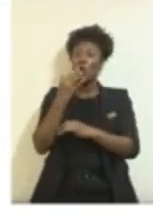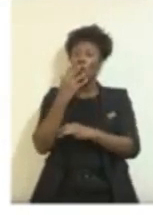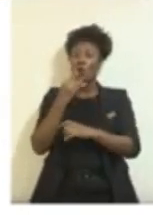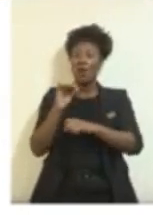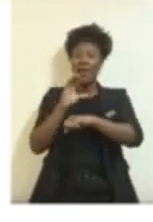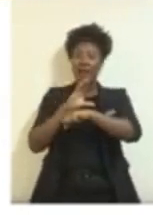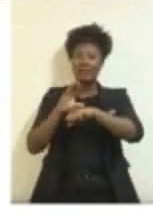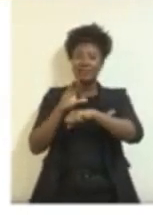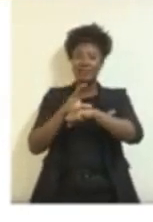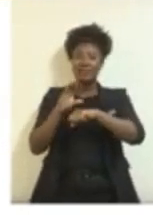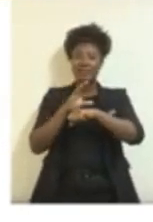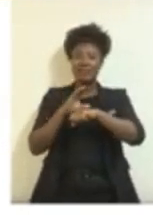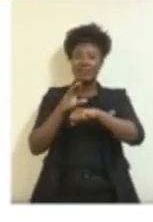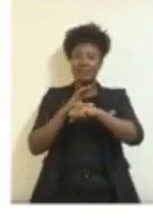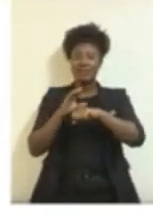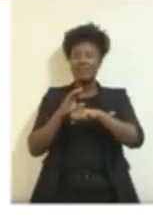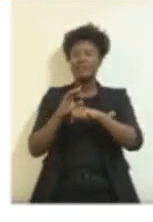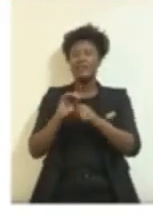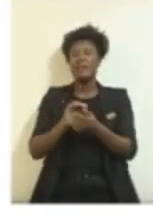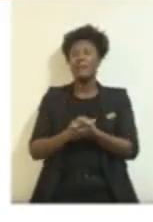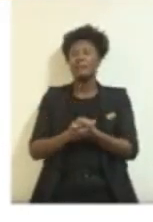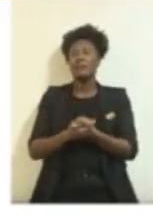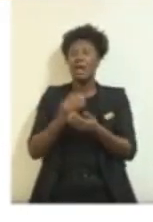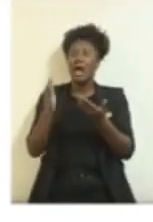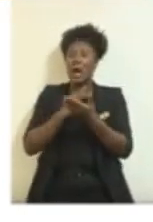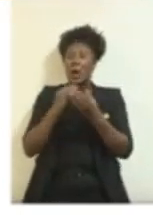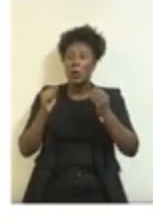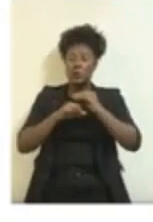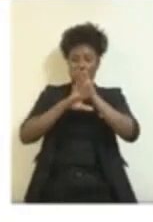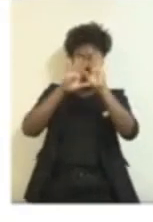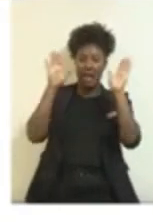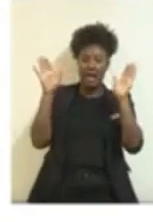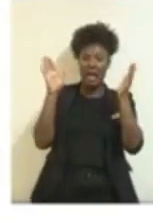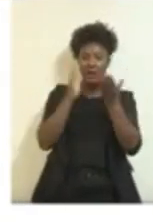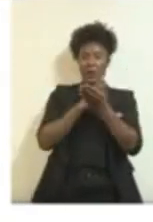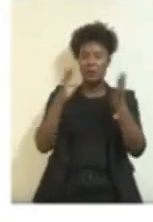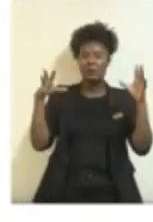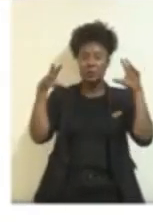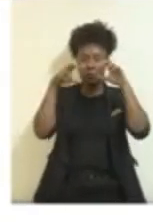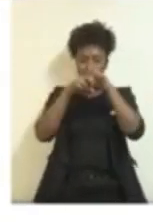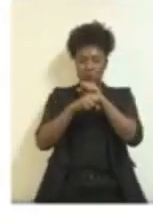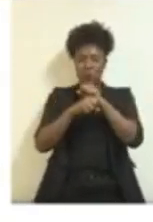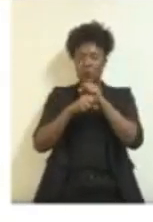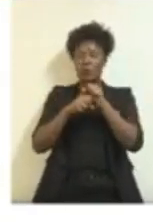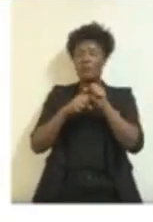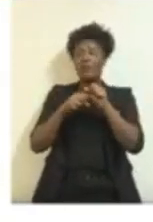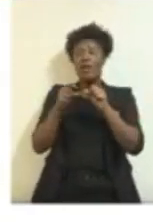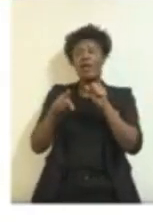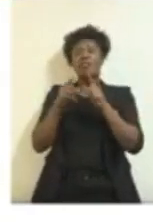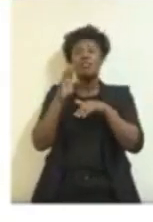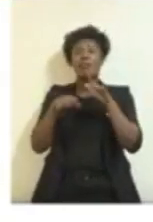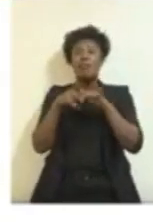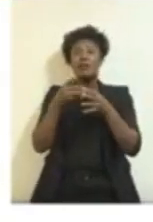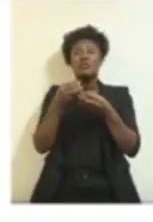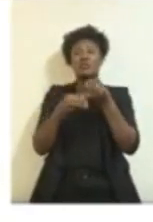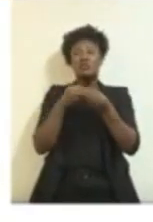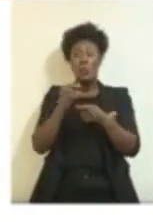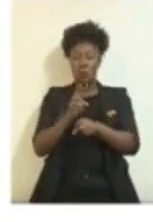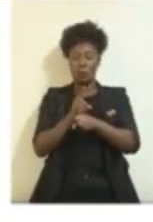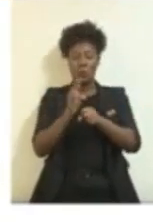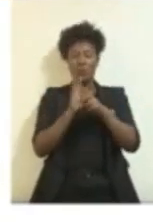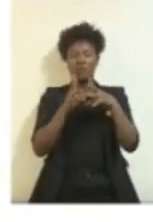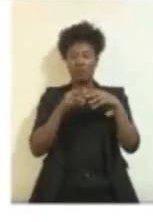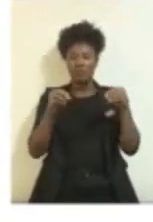mais claro até um cinza mais escuro, é campo nativo com diferentes intensidades de manejo.